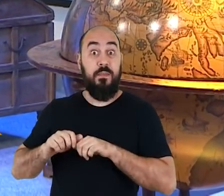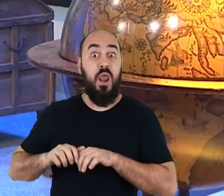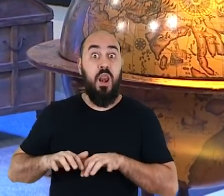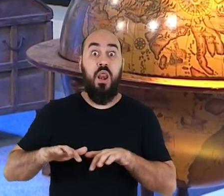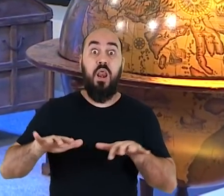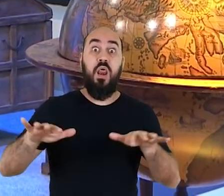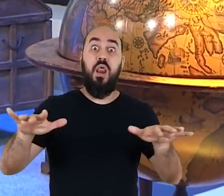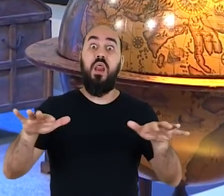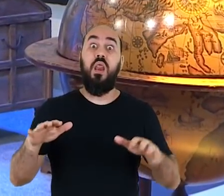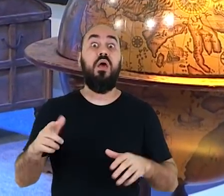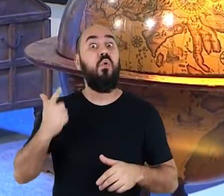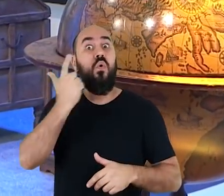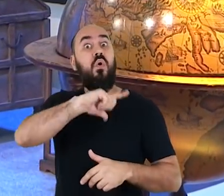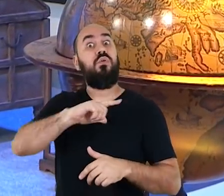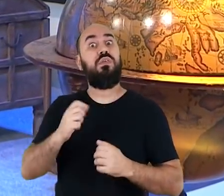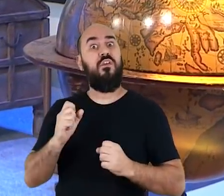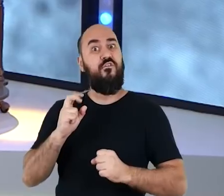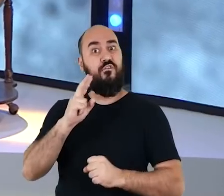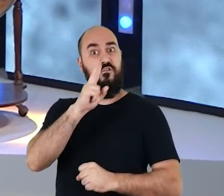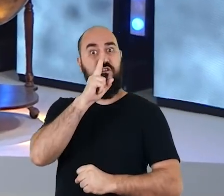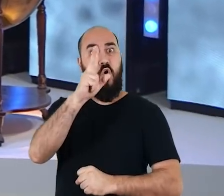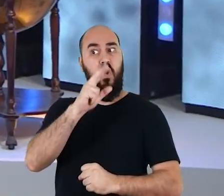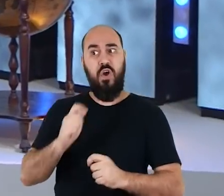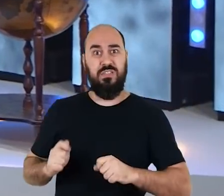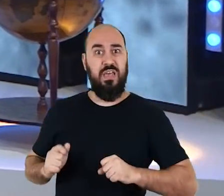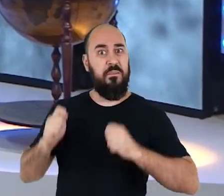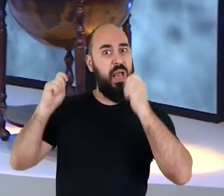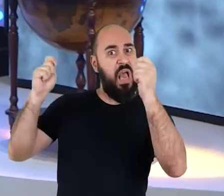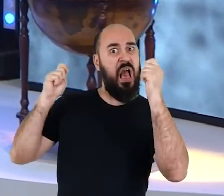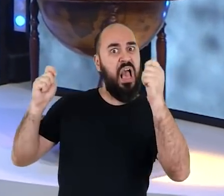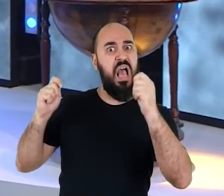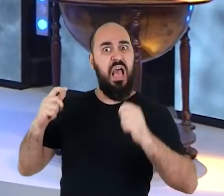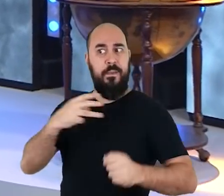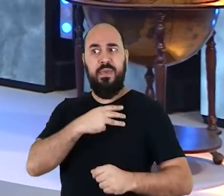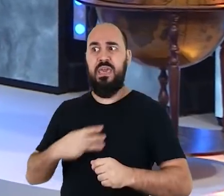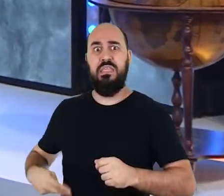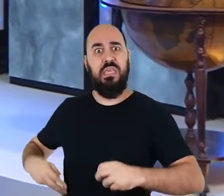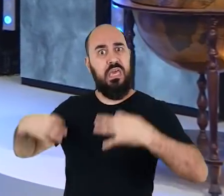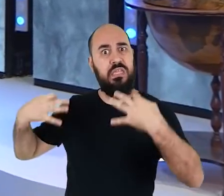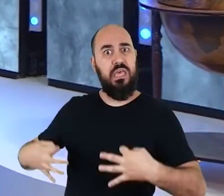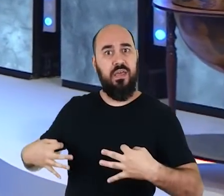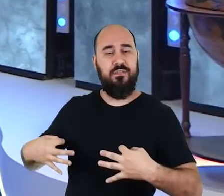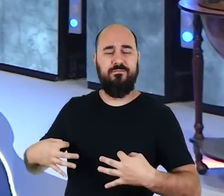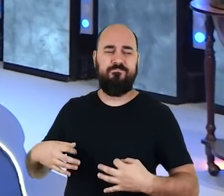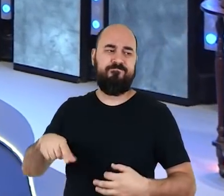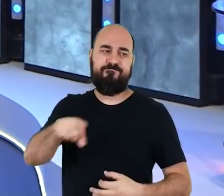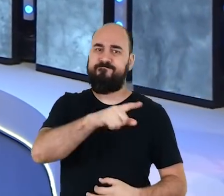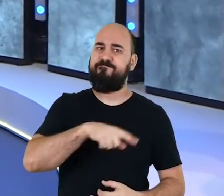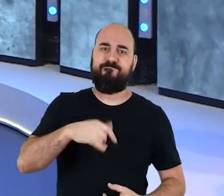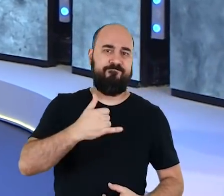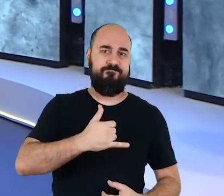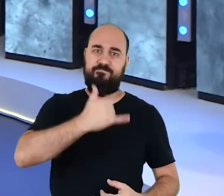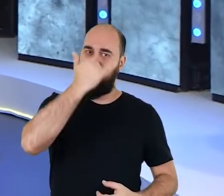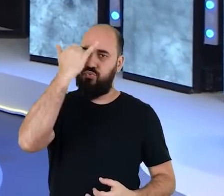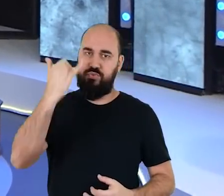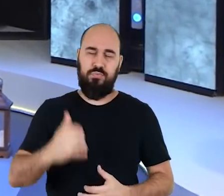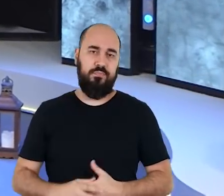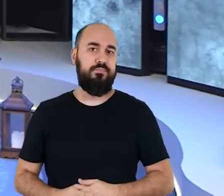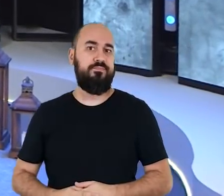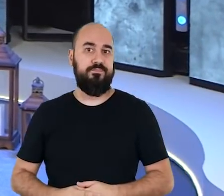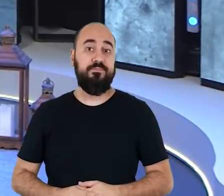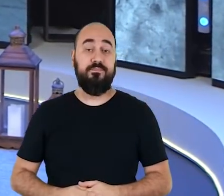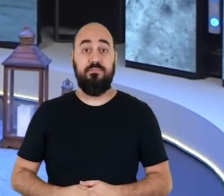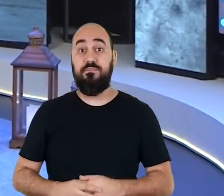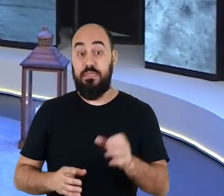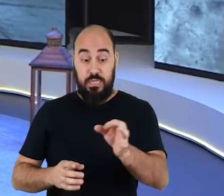rebelde estava realmente ganhando força. Talvez os rebelados não tinham aprendido a lição de Jesus quando também apresentou uma moeda